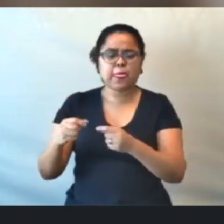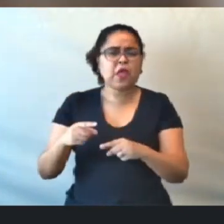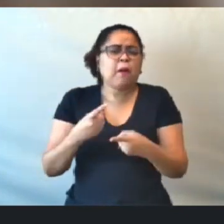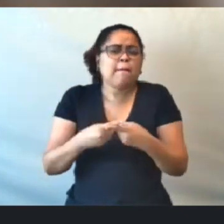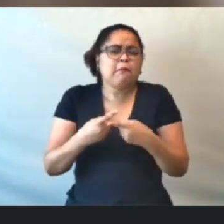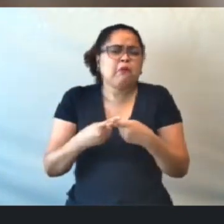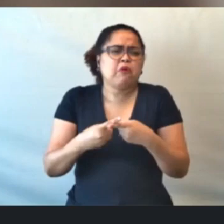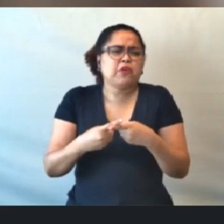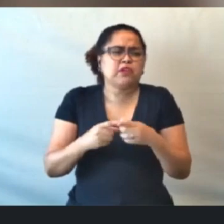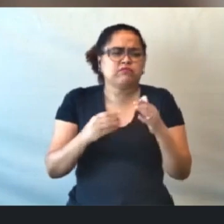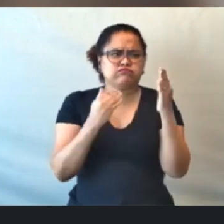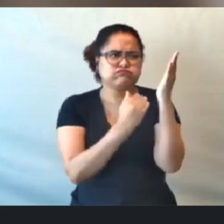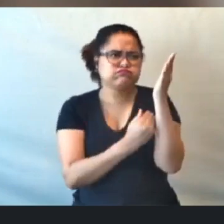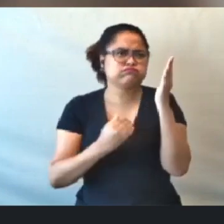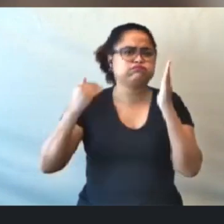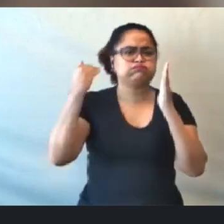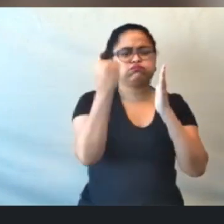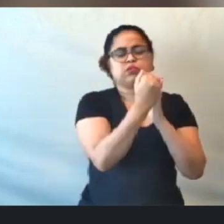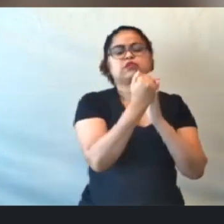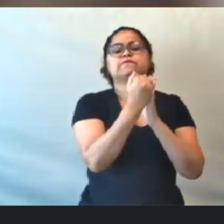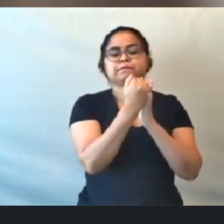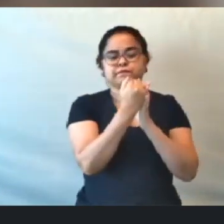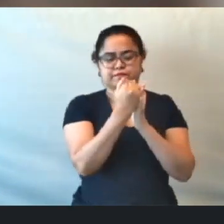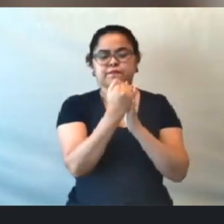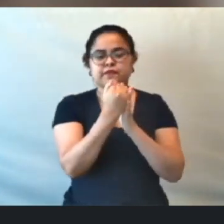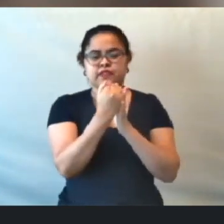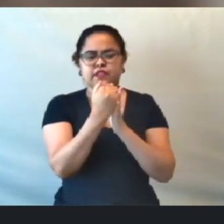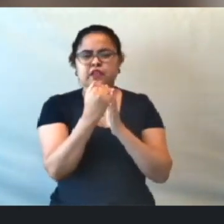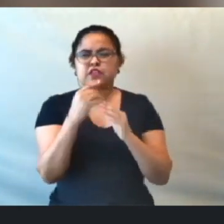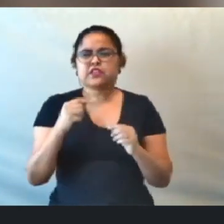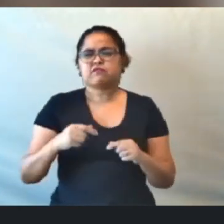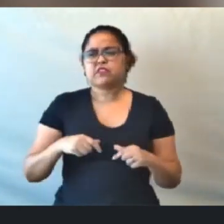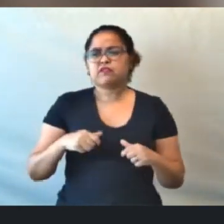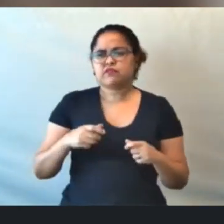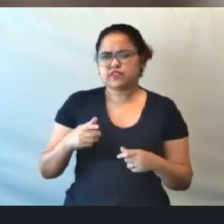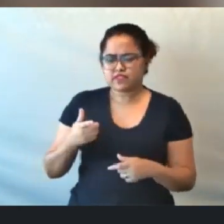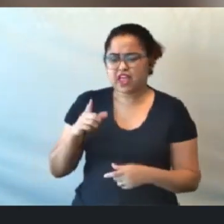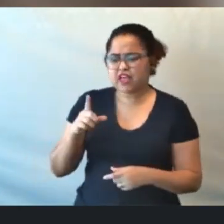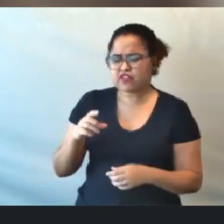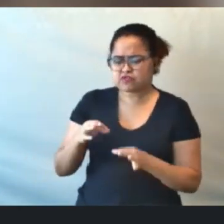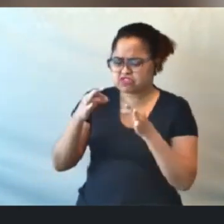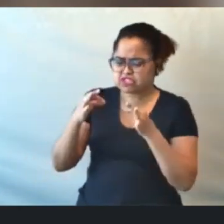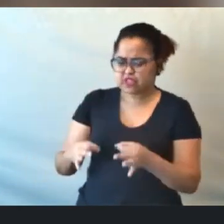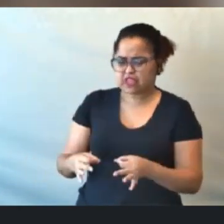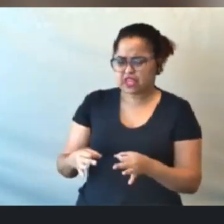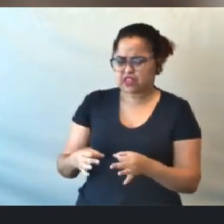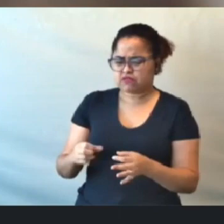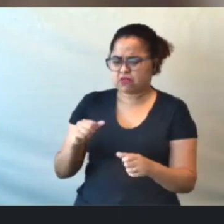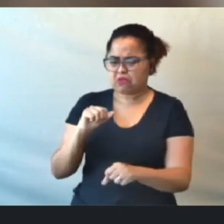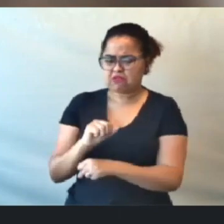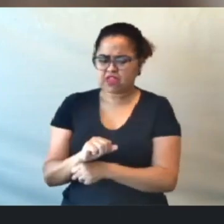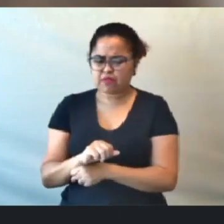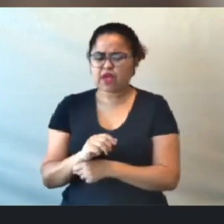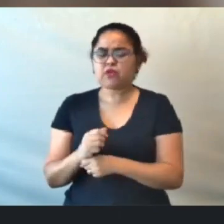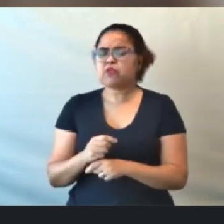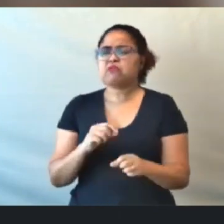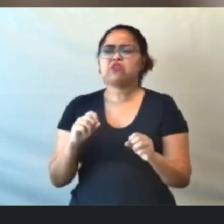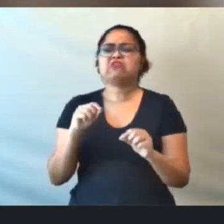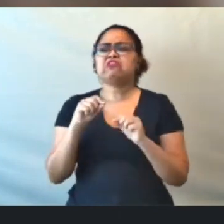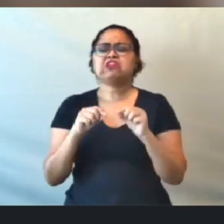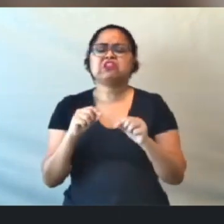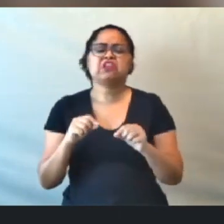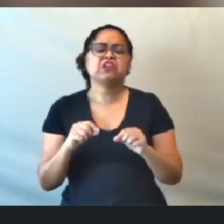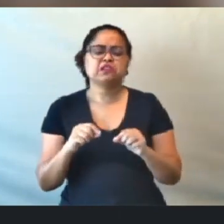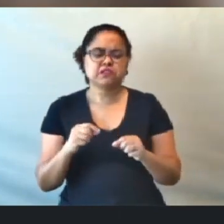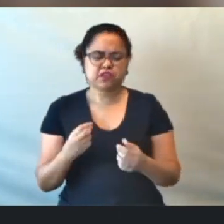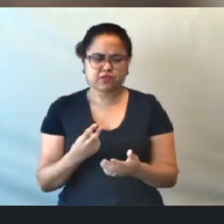estava funcionando, parou de funcionar. Então, o que que ocorreu nesse ano, na verdade, que os córregos, né, eles estavam